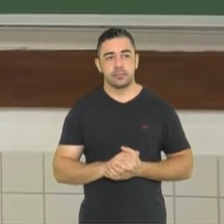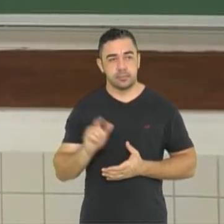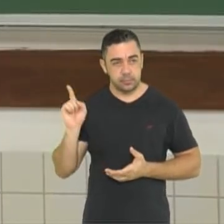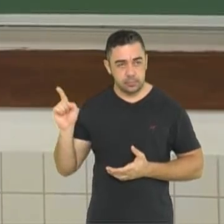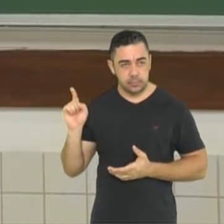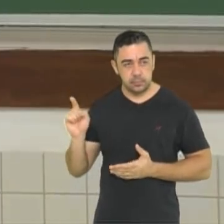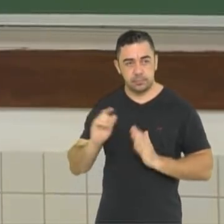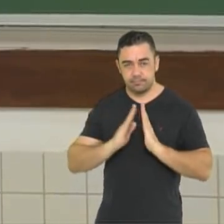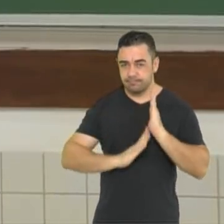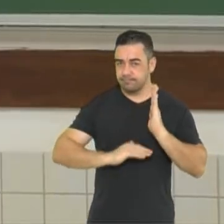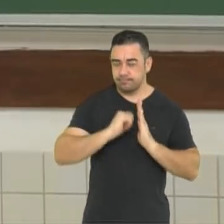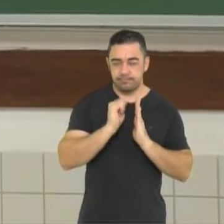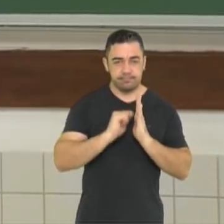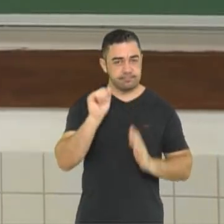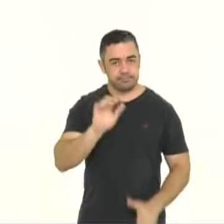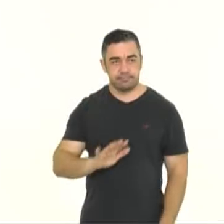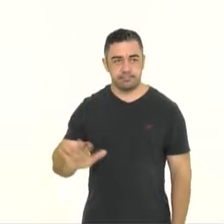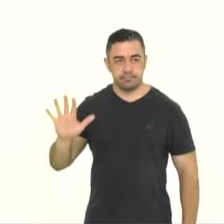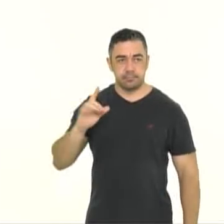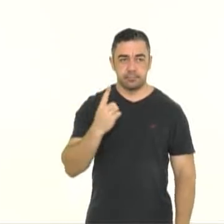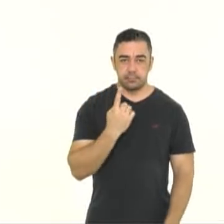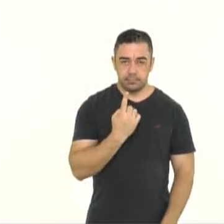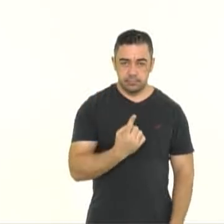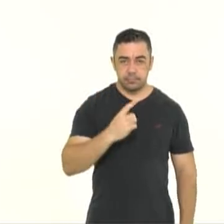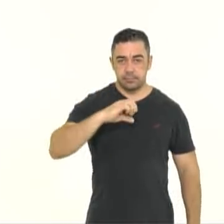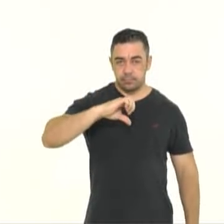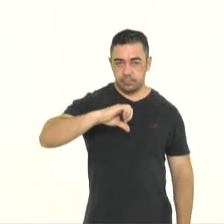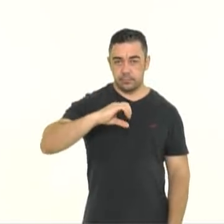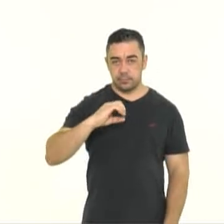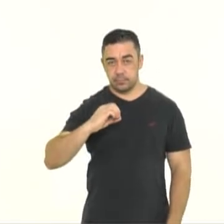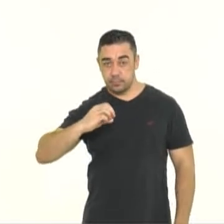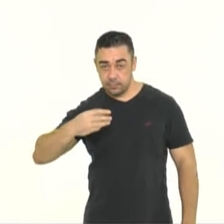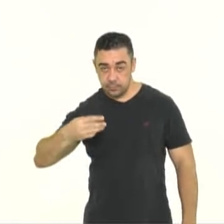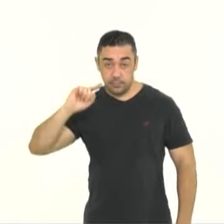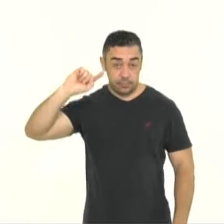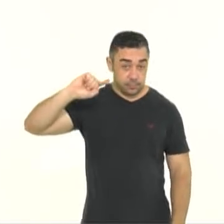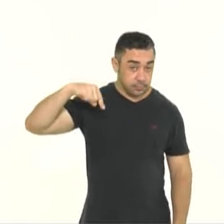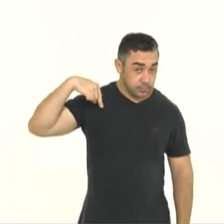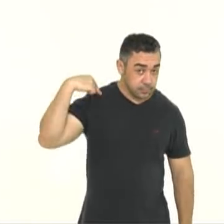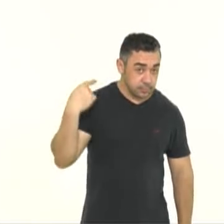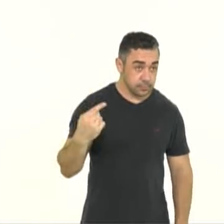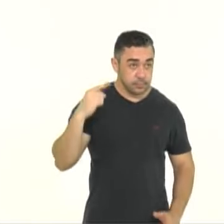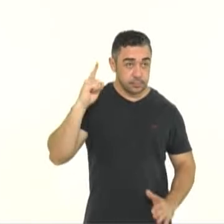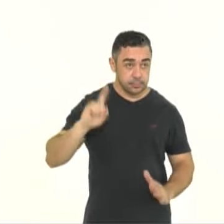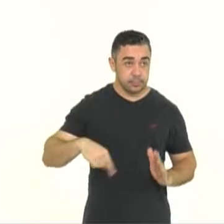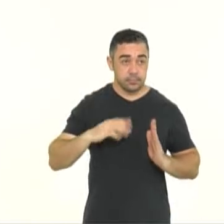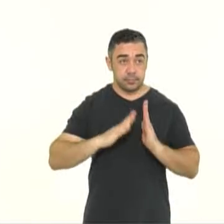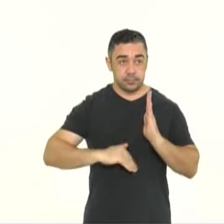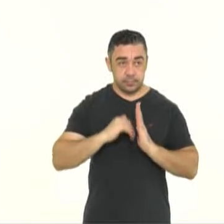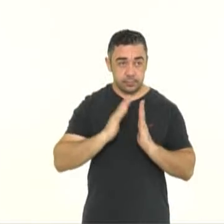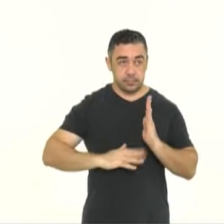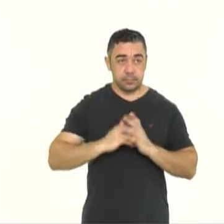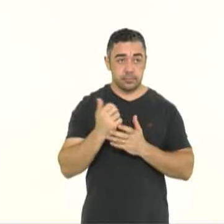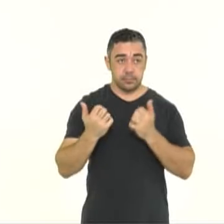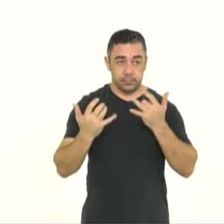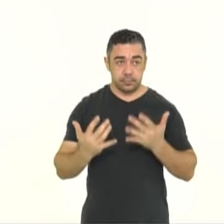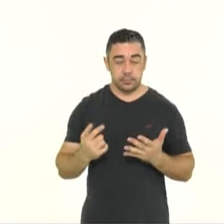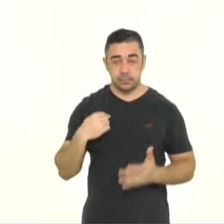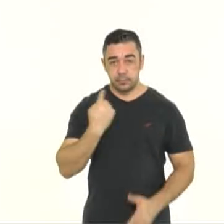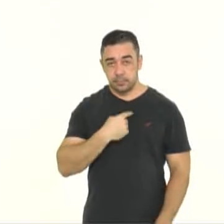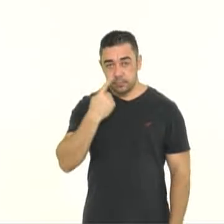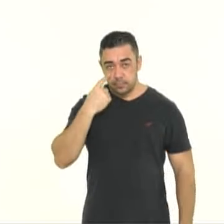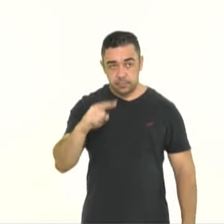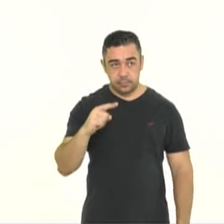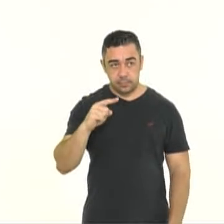imagem, assim, primeiro, ela é de 1903, ela é posterior, mas é uma pintura representando o que nós acabamos de falar.